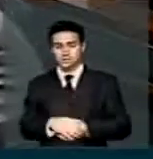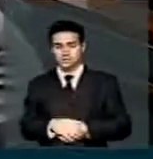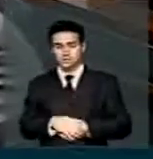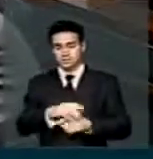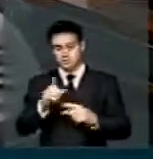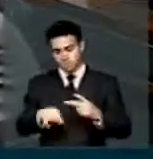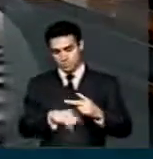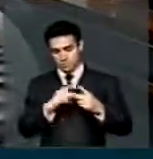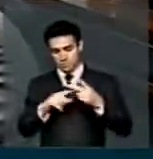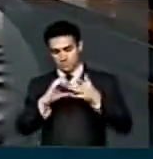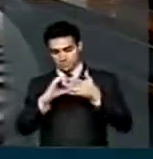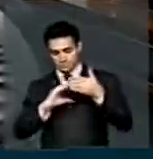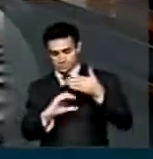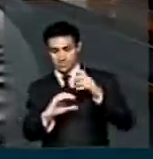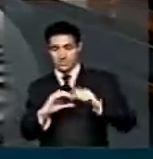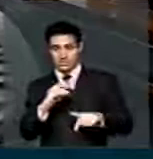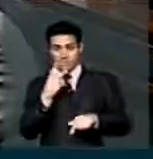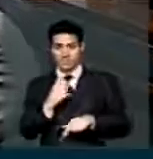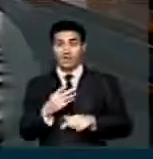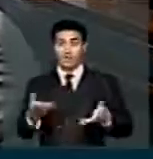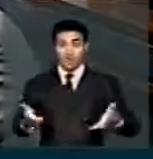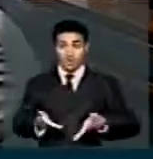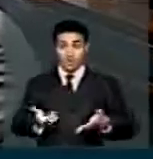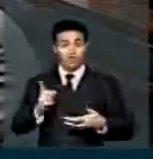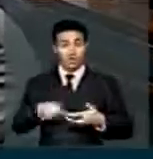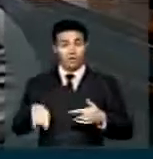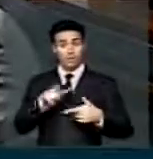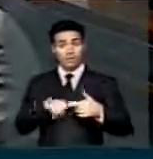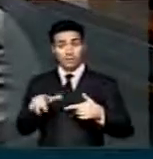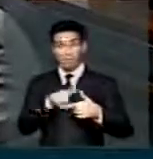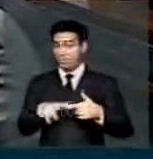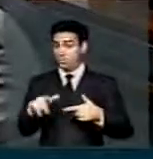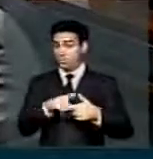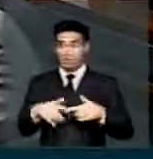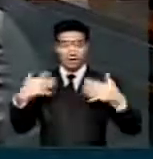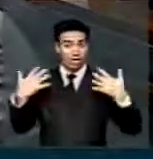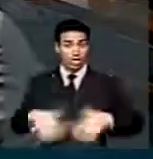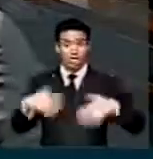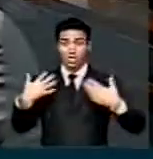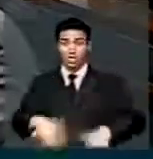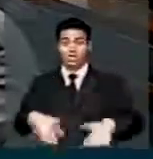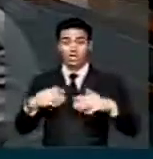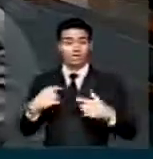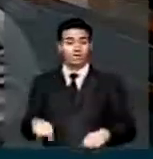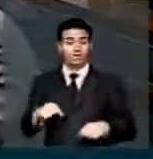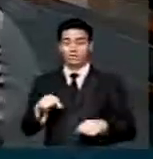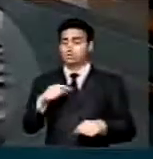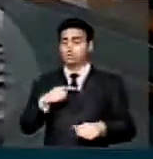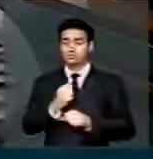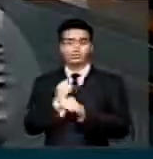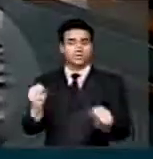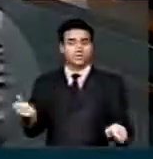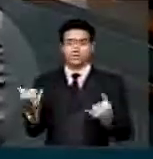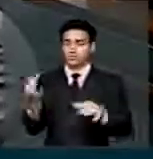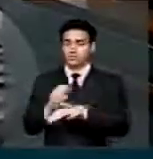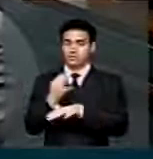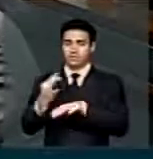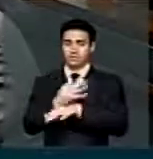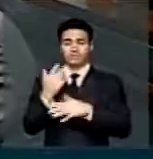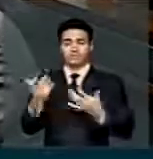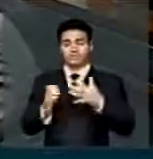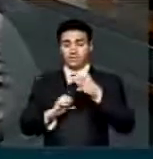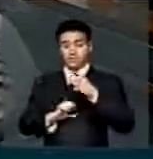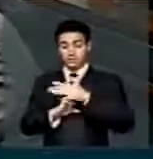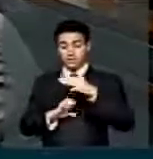Outro trecho aqui. Agora são problemas em grau exponencial e se chegou a um ponto intolerável em que a empresa, se